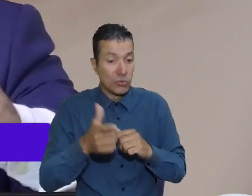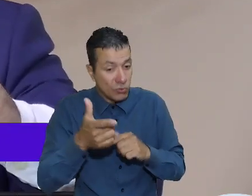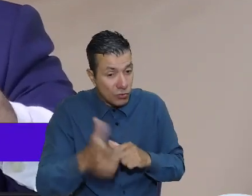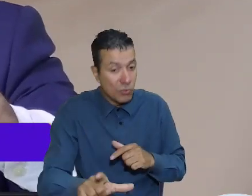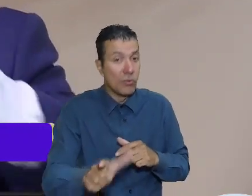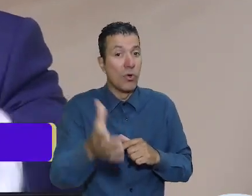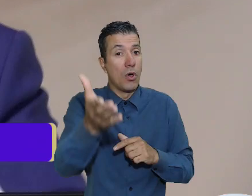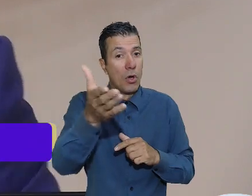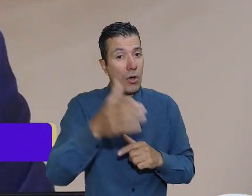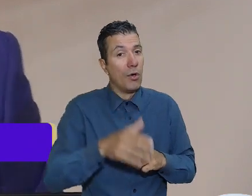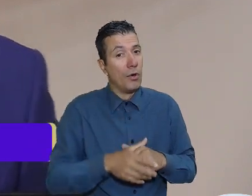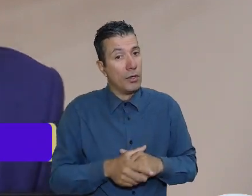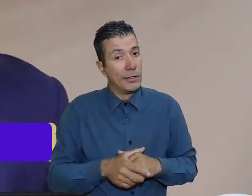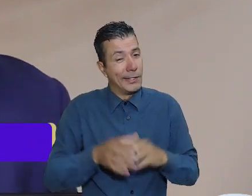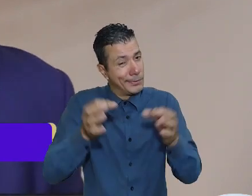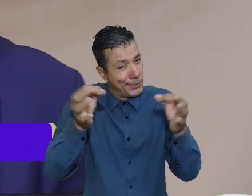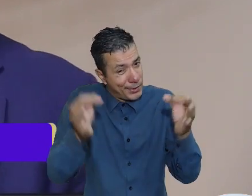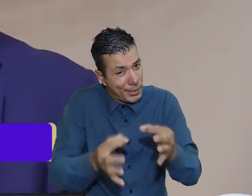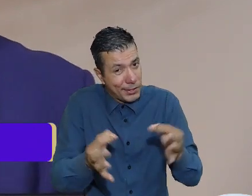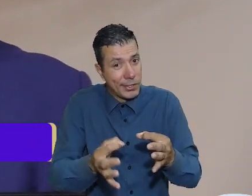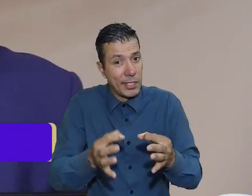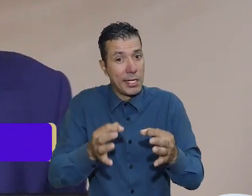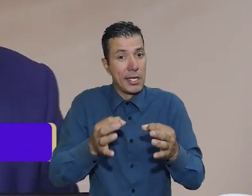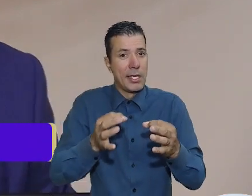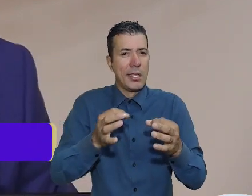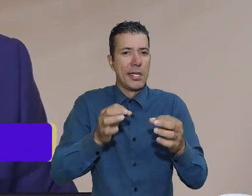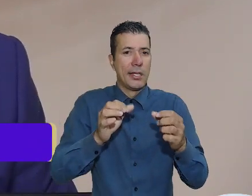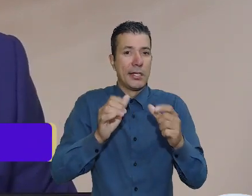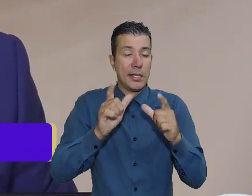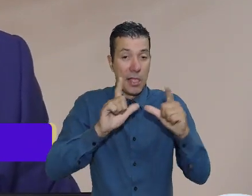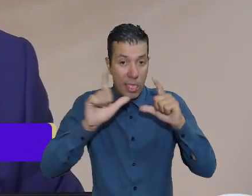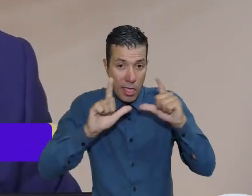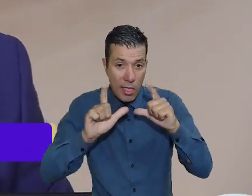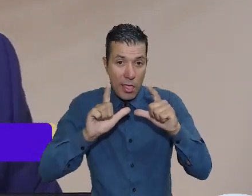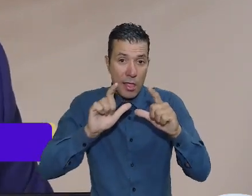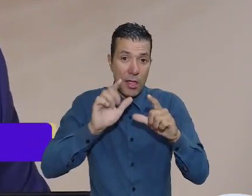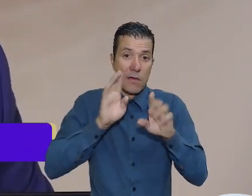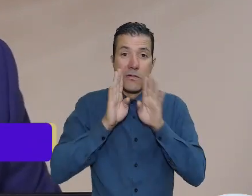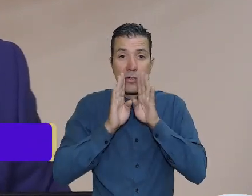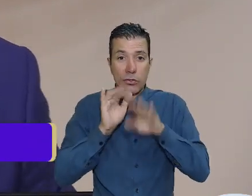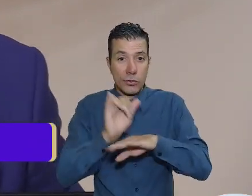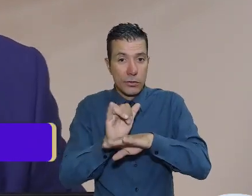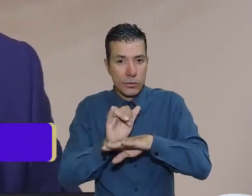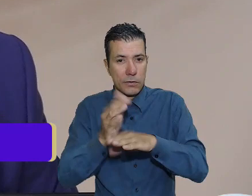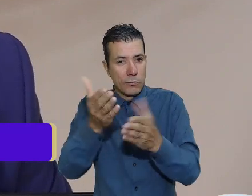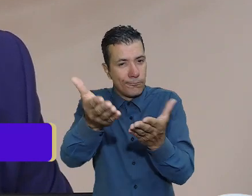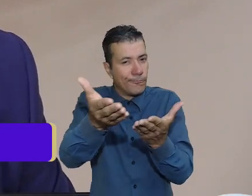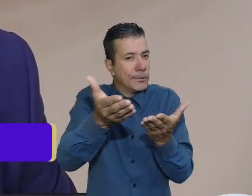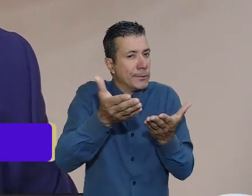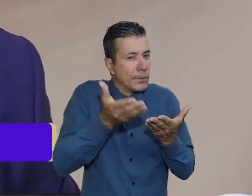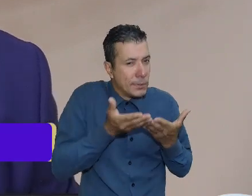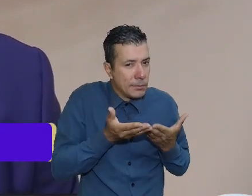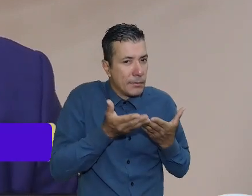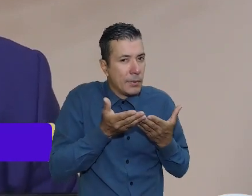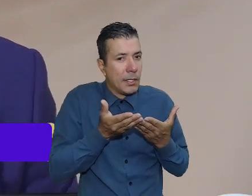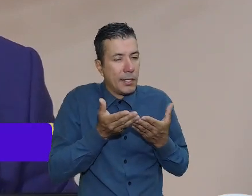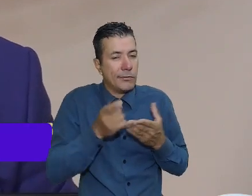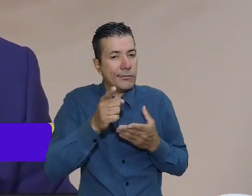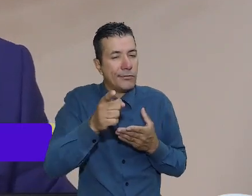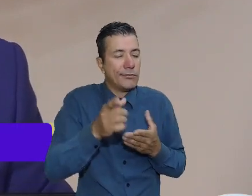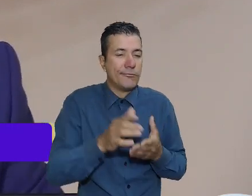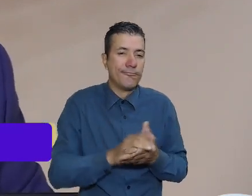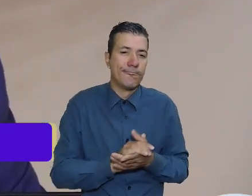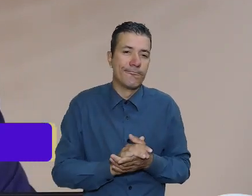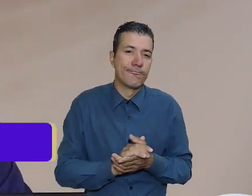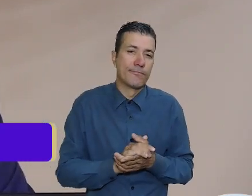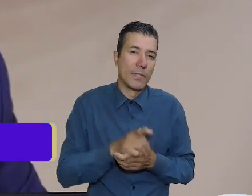vez, e tenha certeza, em todos os programas, em todas as transmissões, eu vou fazer esse convite, eu vou fazer esse apelo para você.